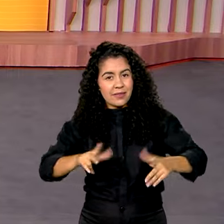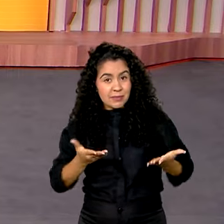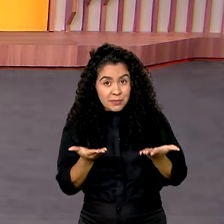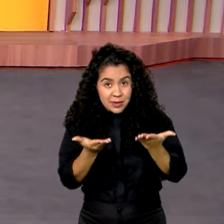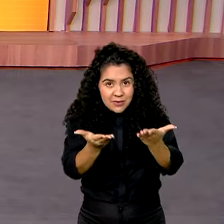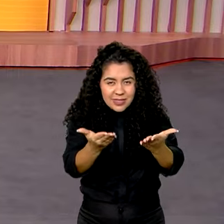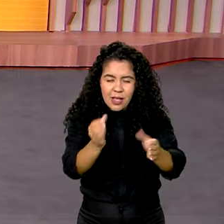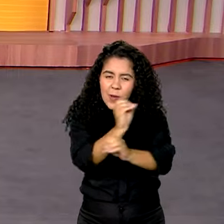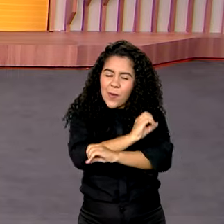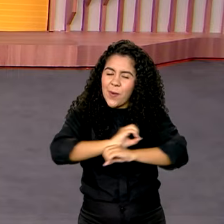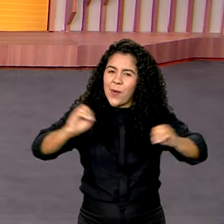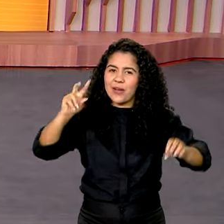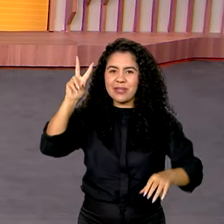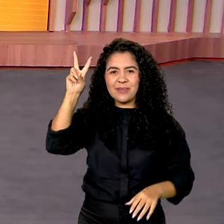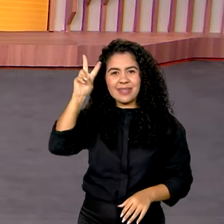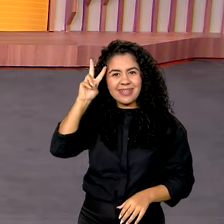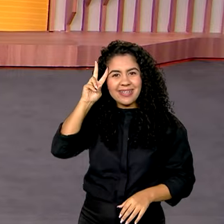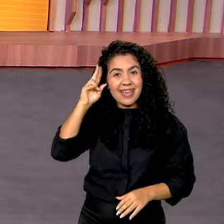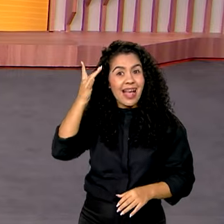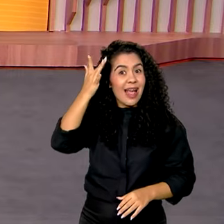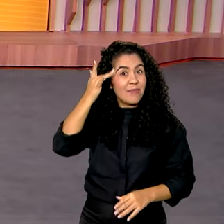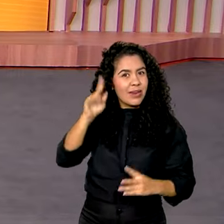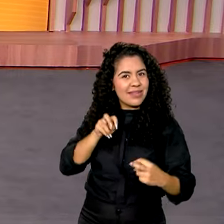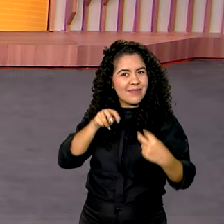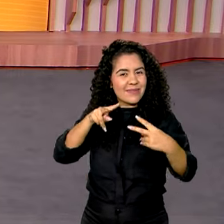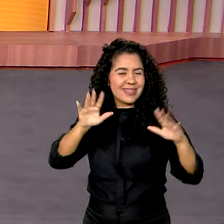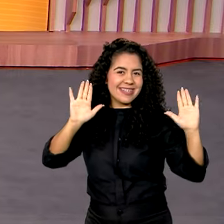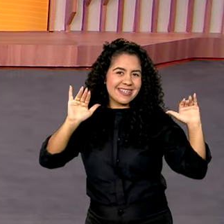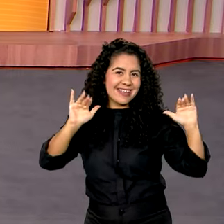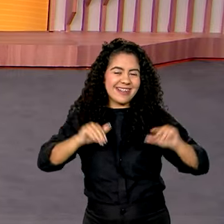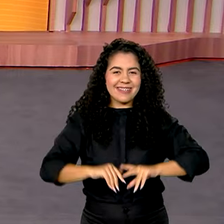cidadão. Uma ótima segunda-feira, até amanhã, tchau!